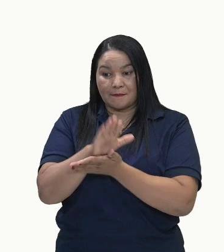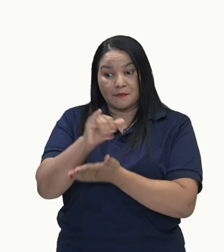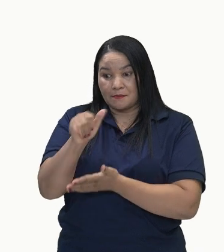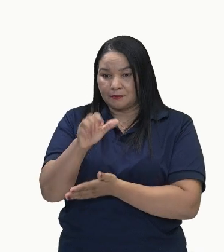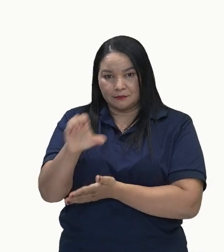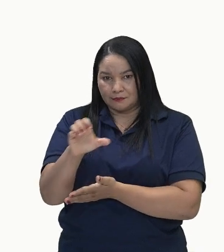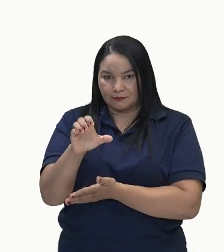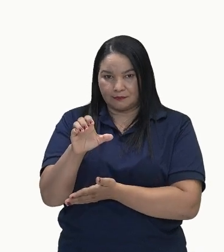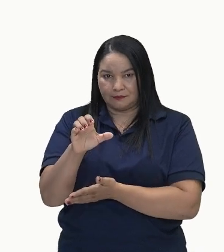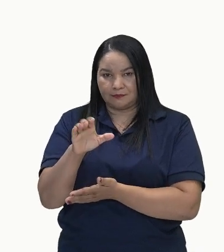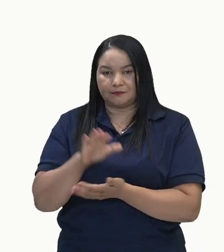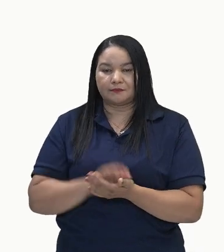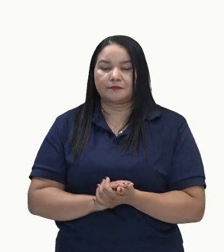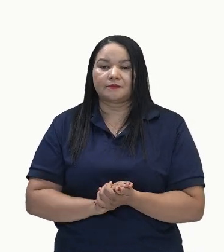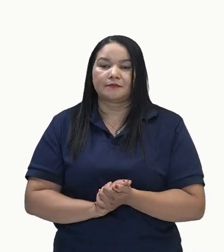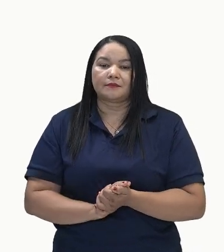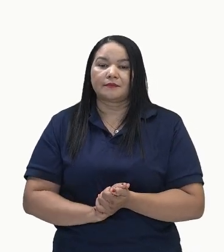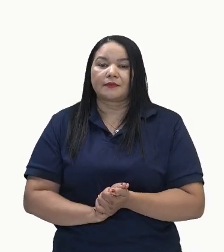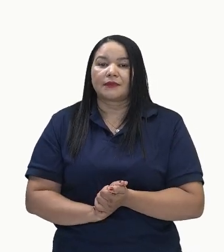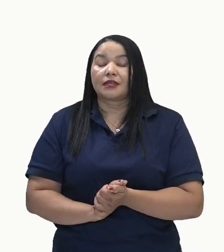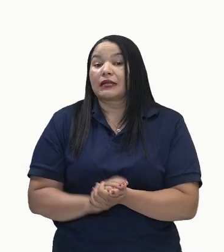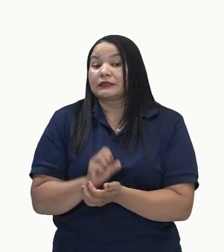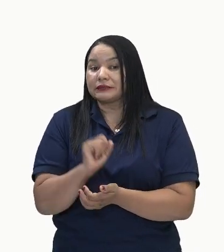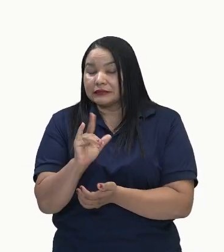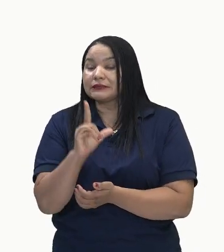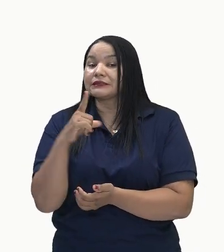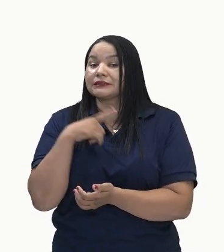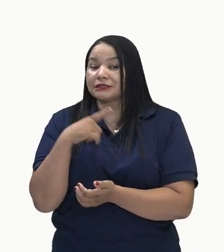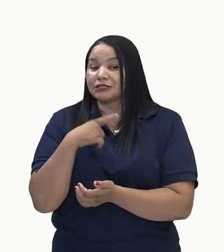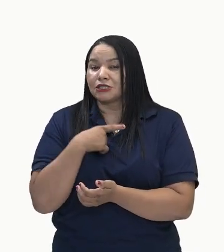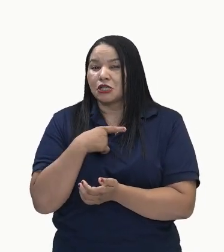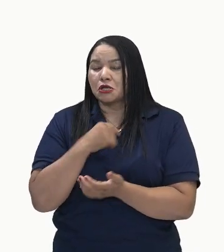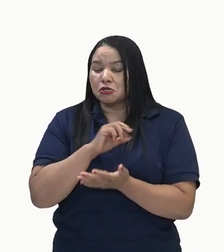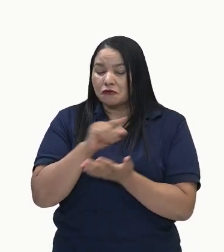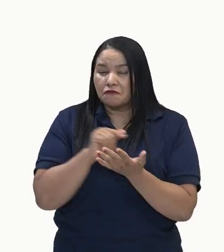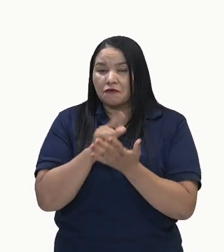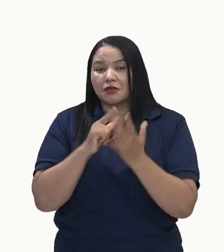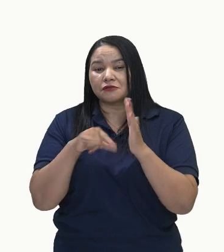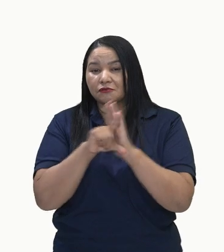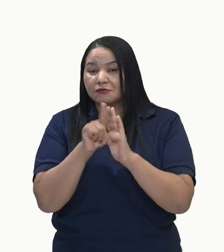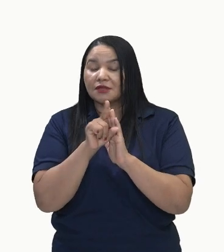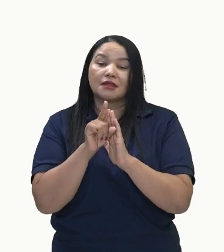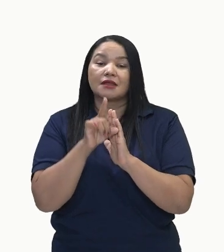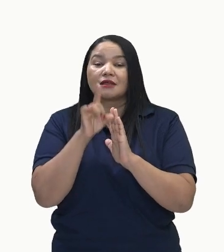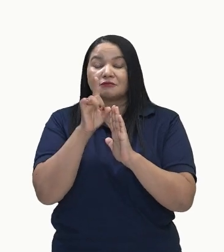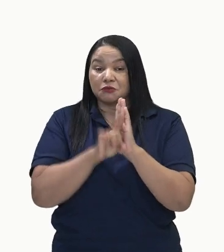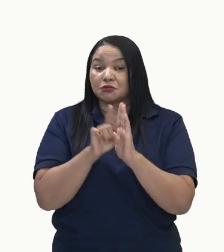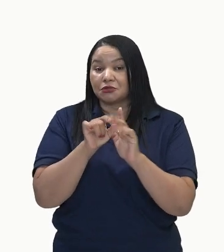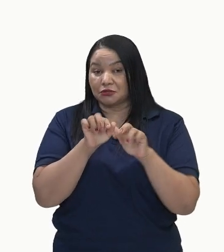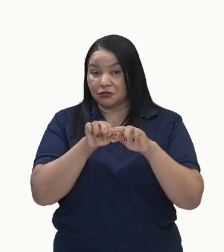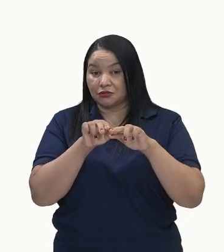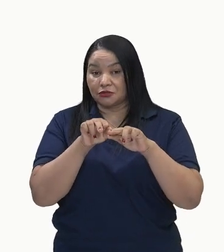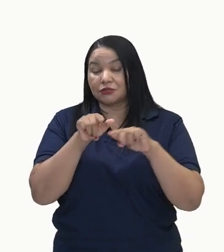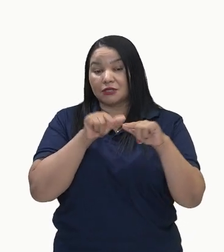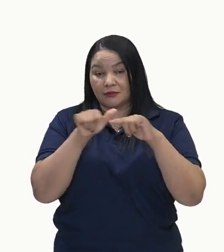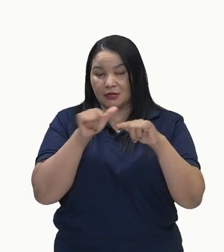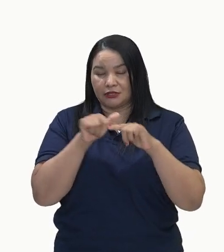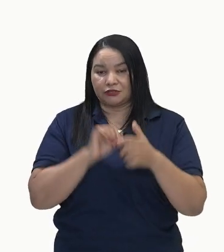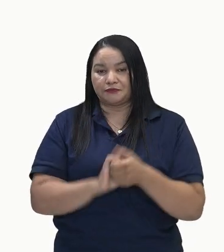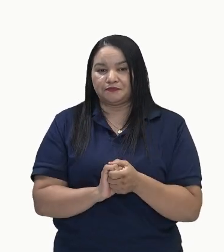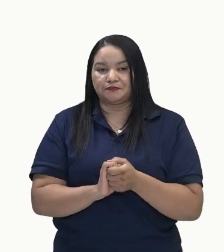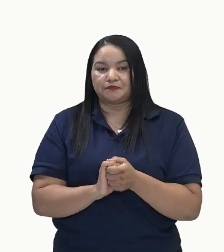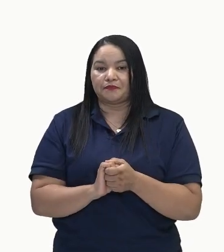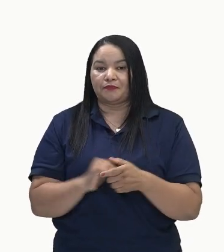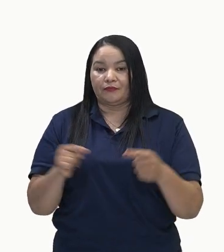Tá bom? É quando ele é agraciado com todos os benefícios da lei trabalhista, né? E no nosso caso ele vai ter